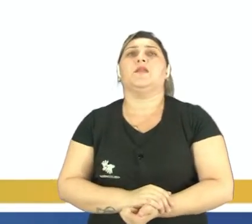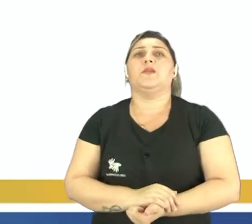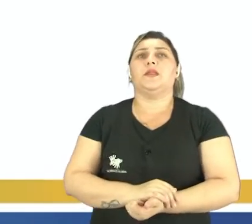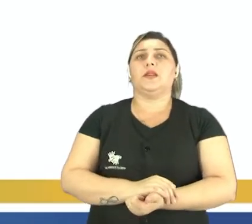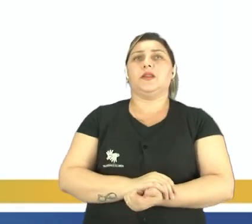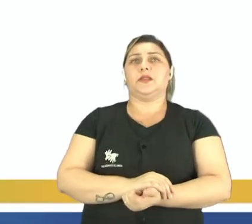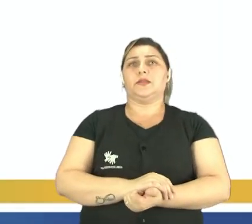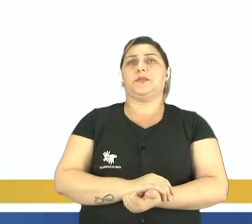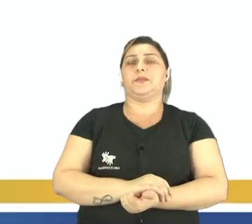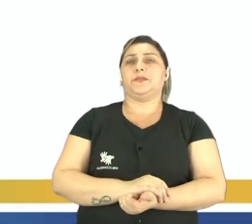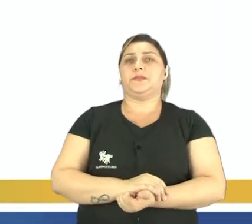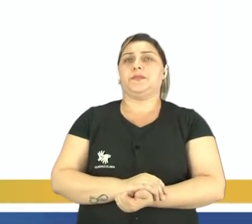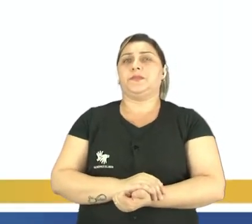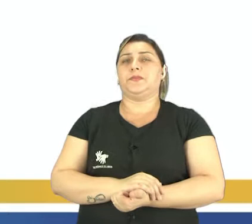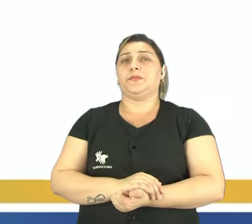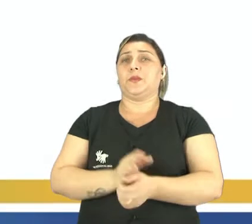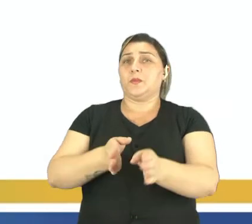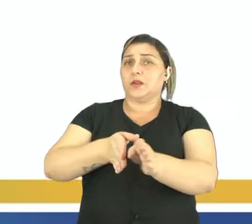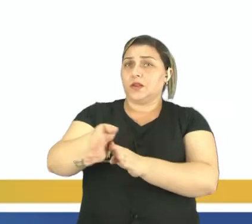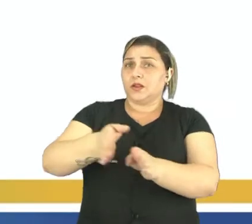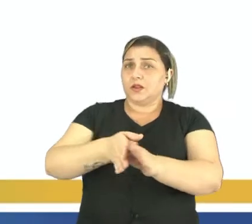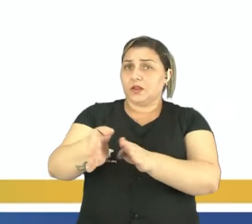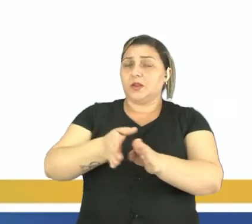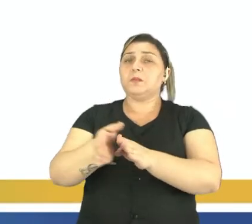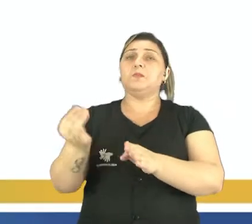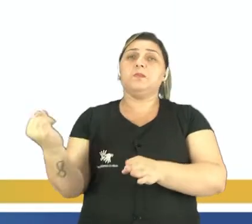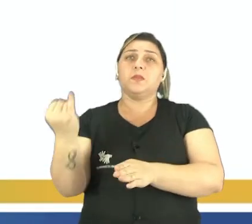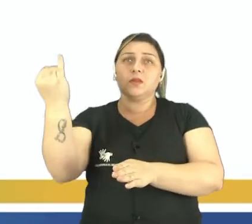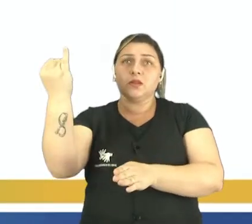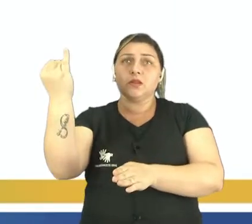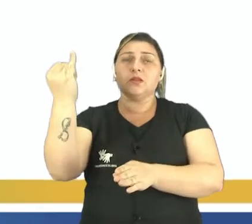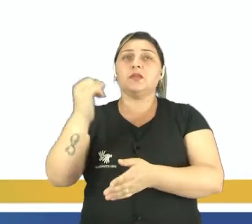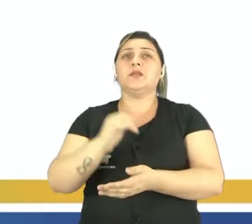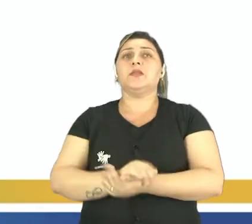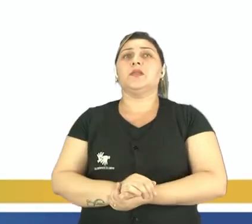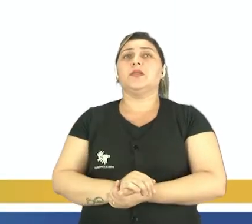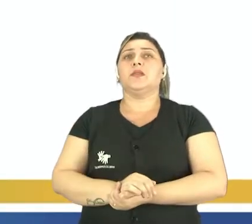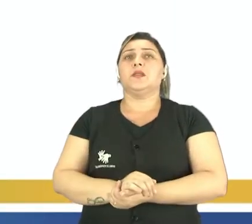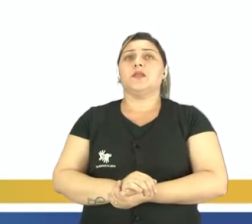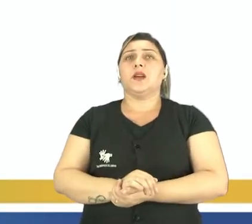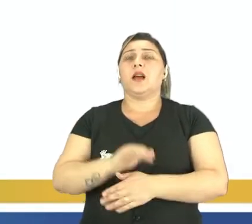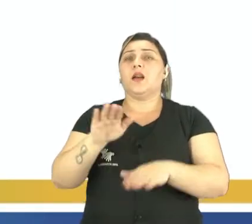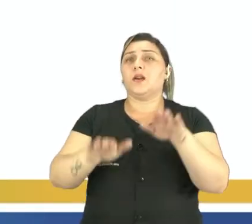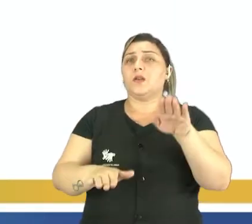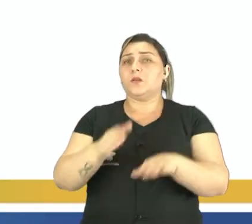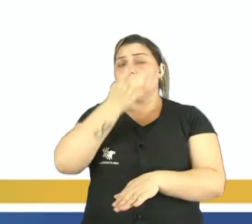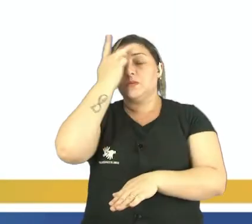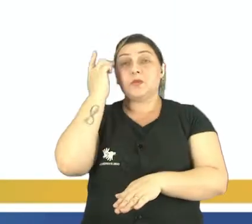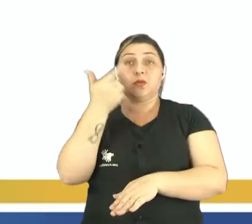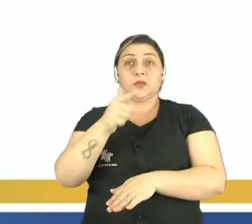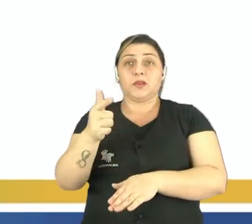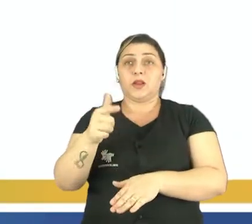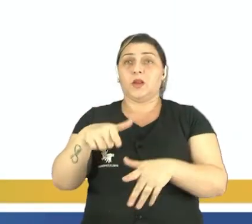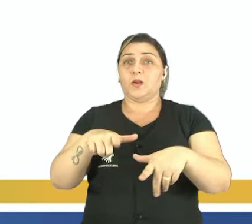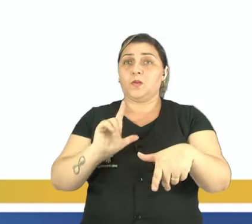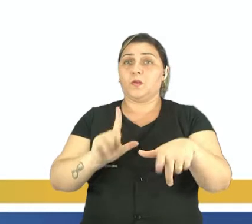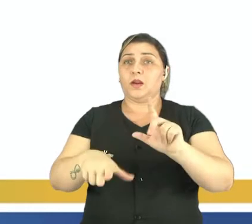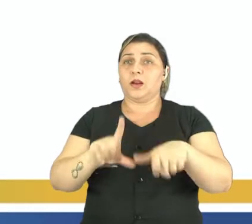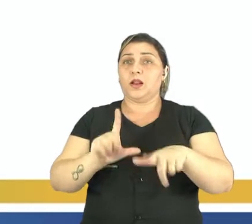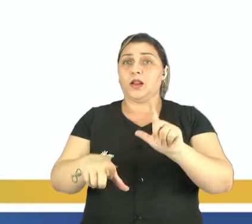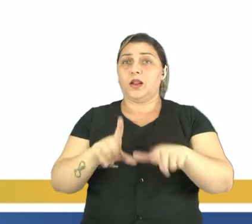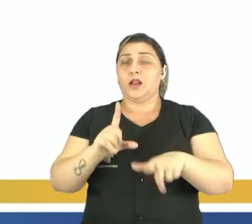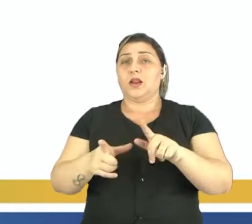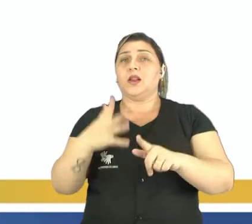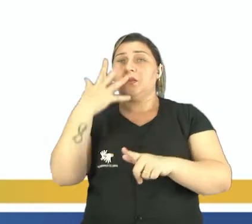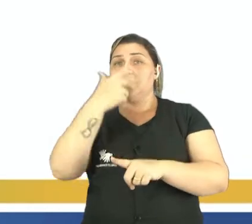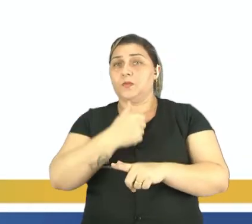isso aqui é uma orientação interessante, que devido a algumas pessoas não terem uma letra muito bonita, no meu caso,